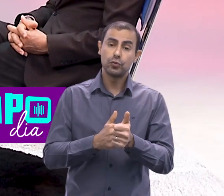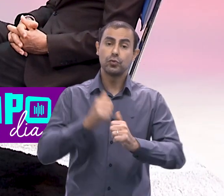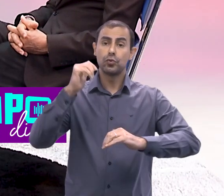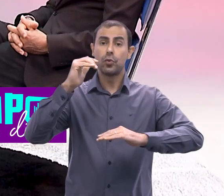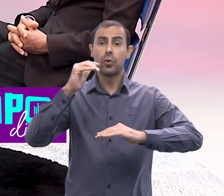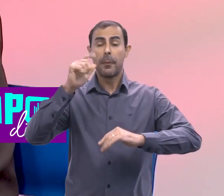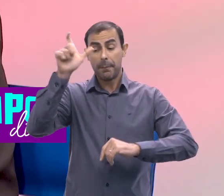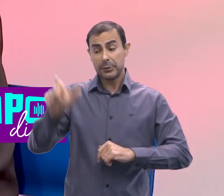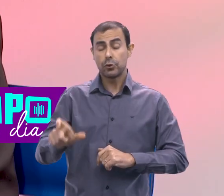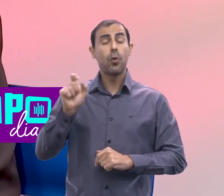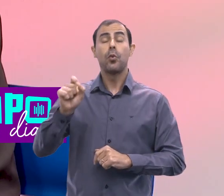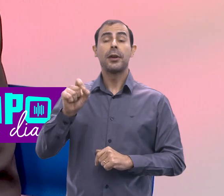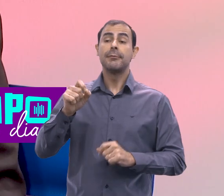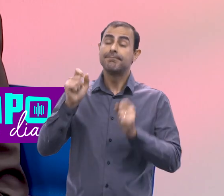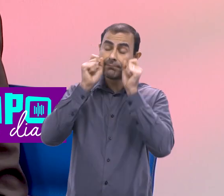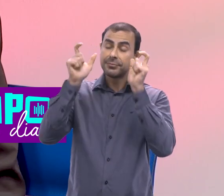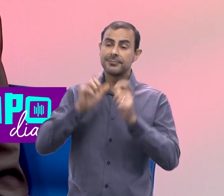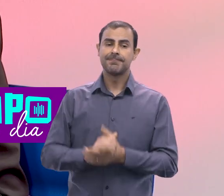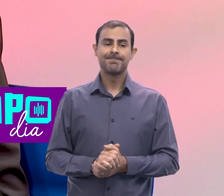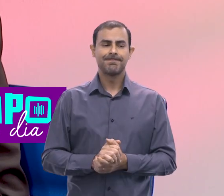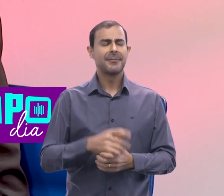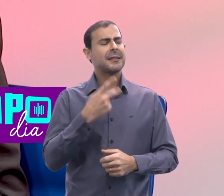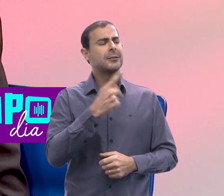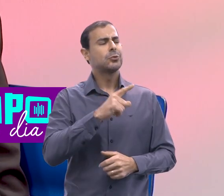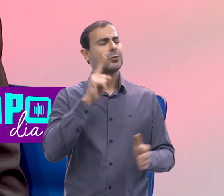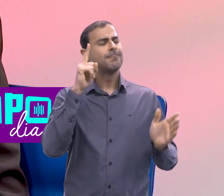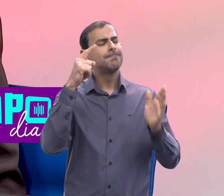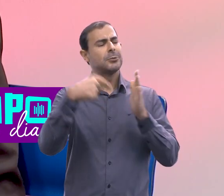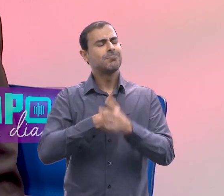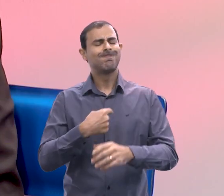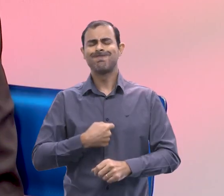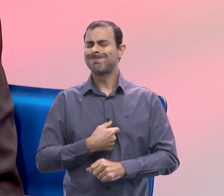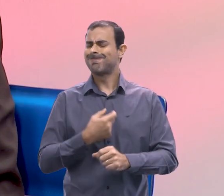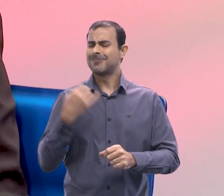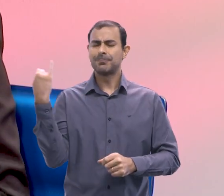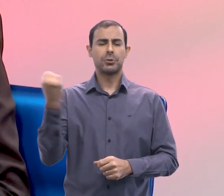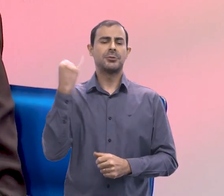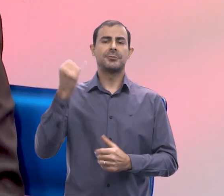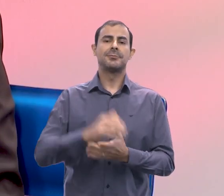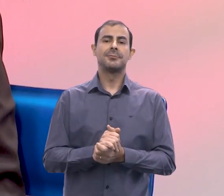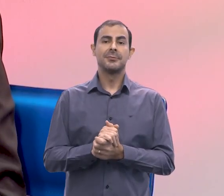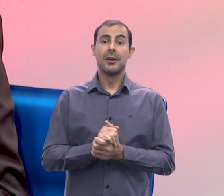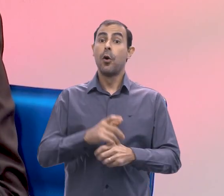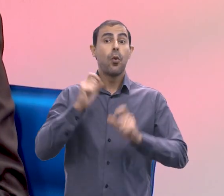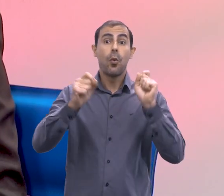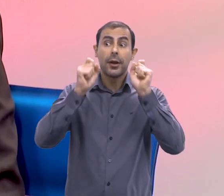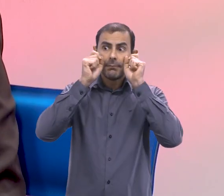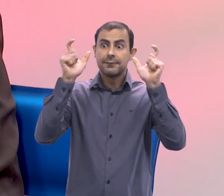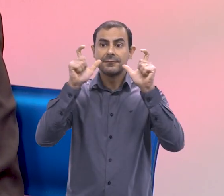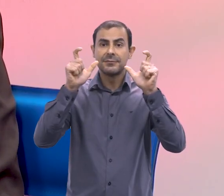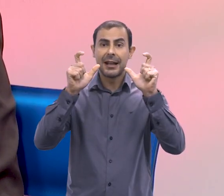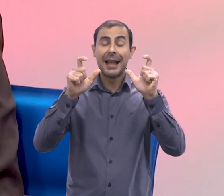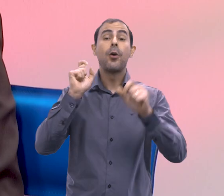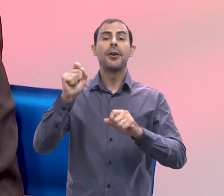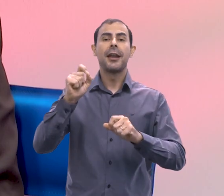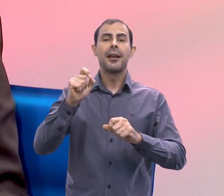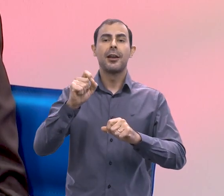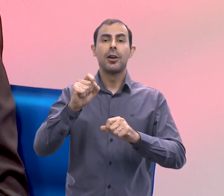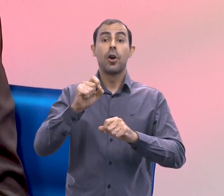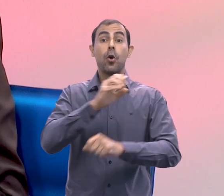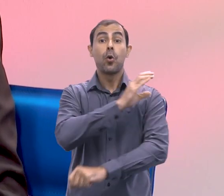pessoa ficar atento? Daiane, a sua pergunta foi fundamental. Sinal de alerta, mudança de